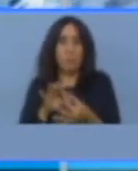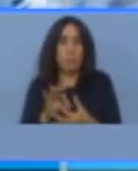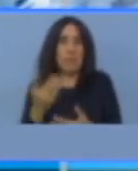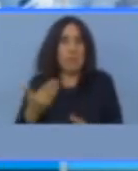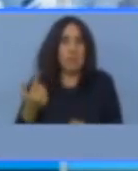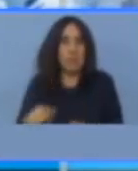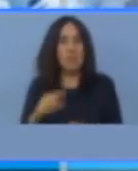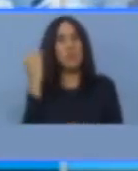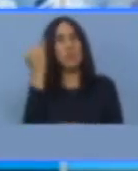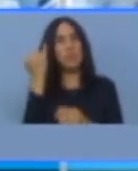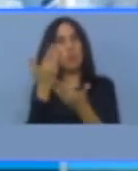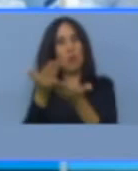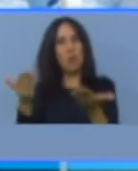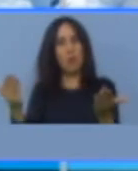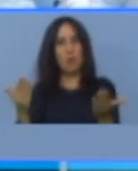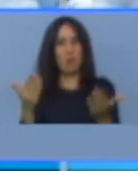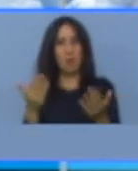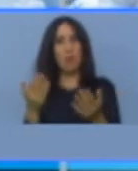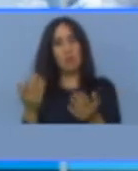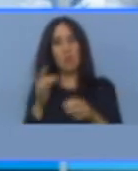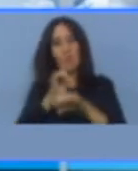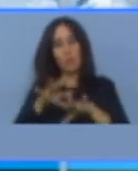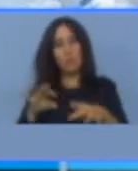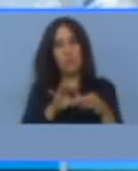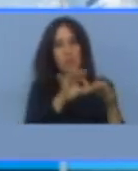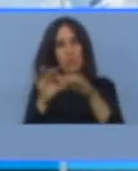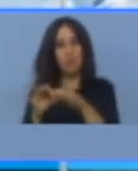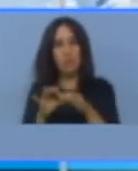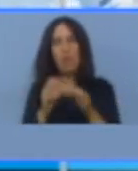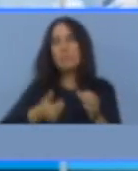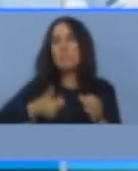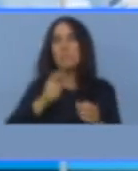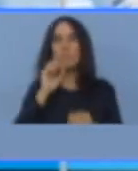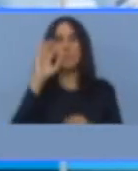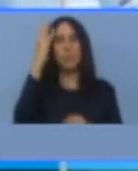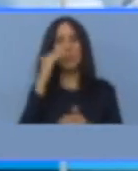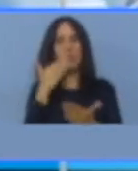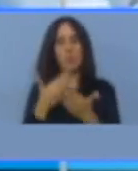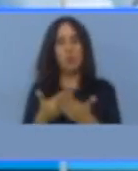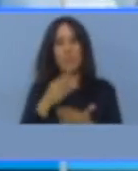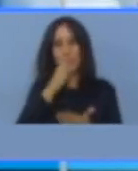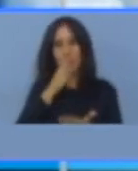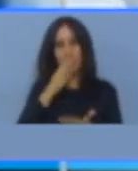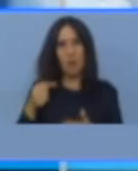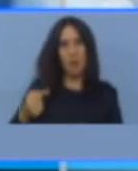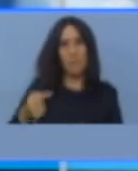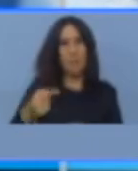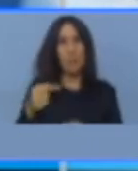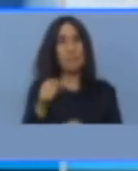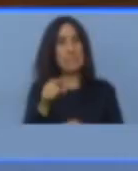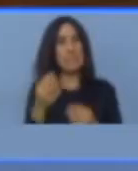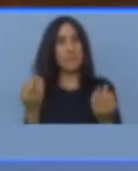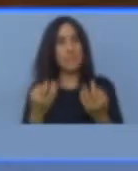também às instituições das ordens hospitaleiras, que têm um papel fundamental no terreno e que também